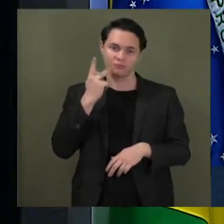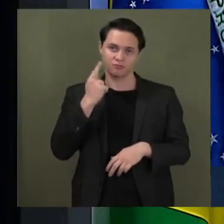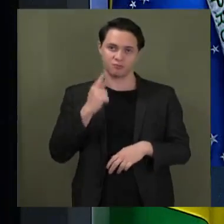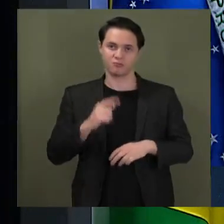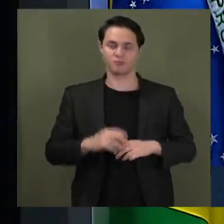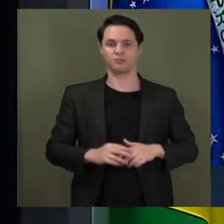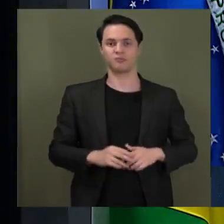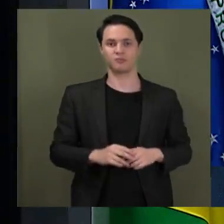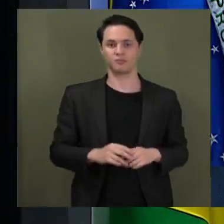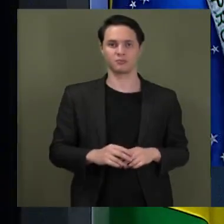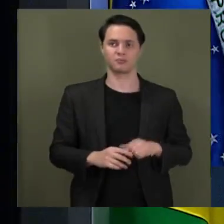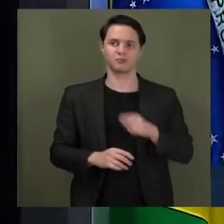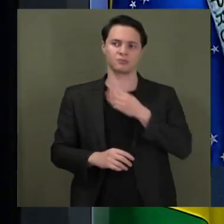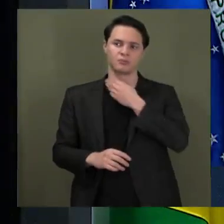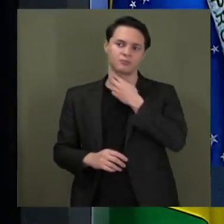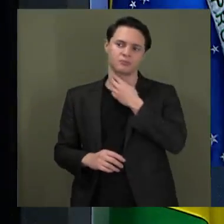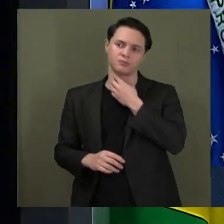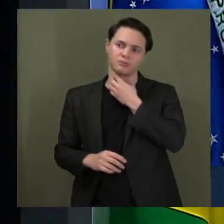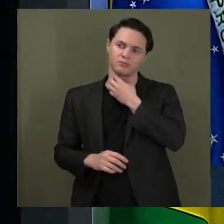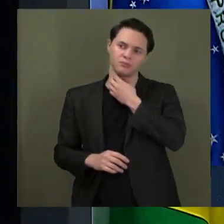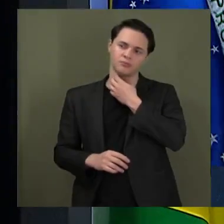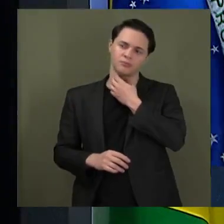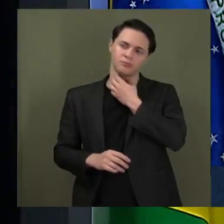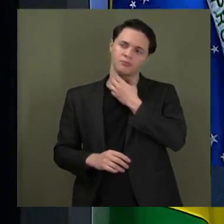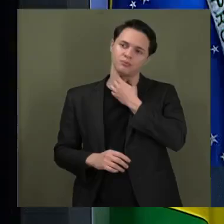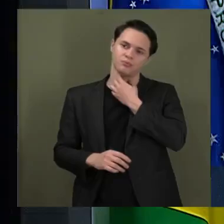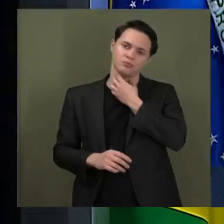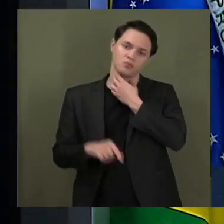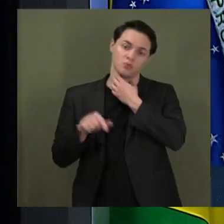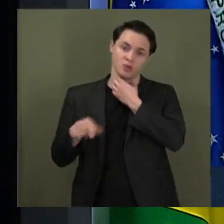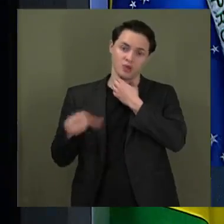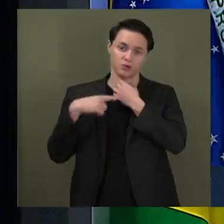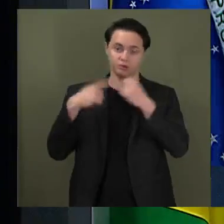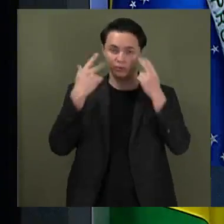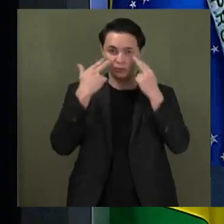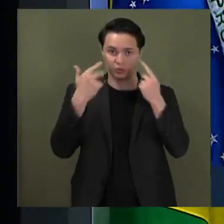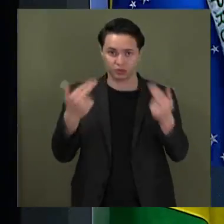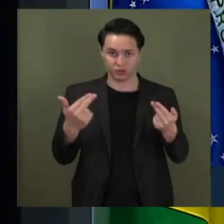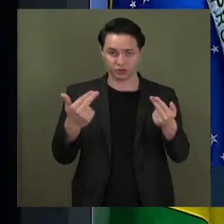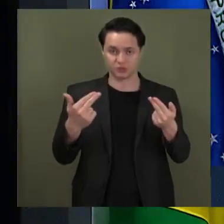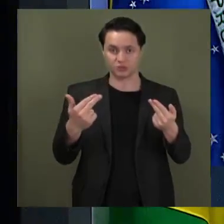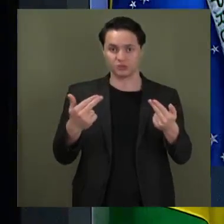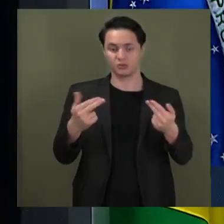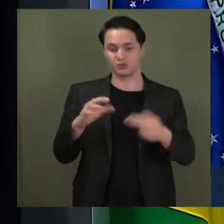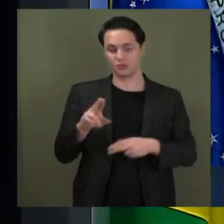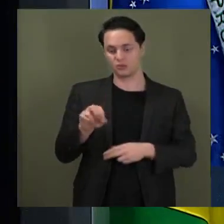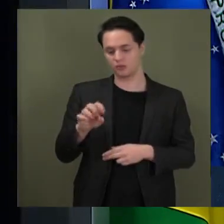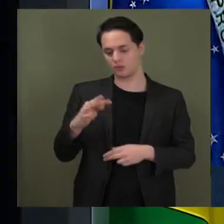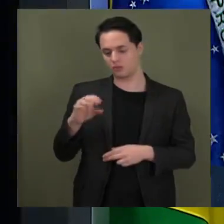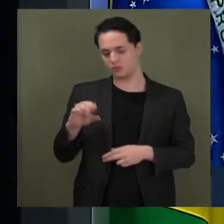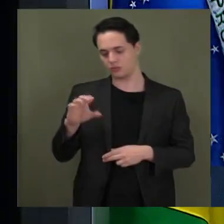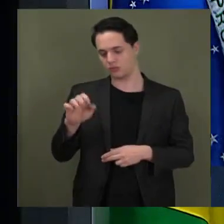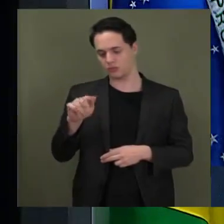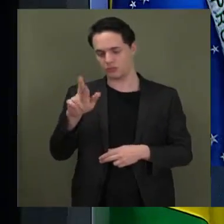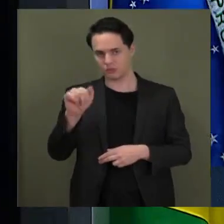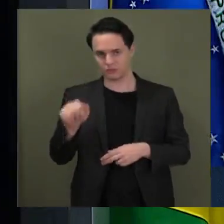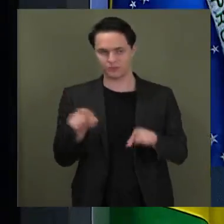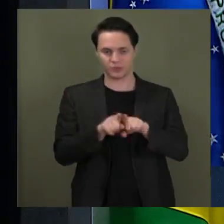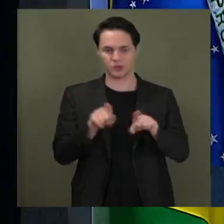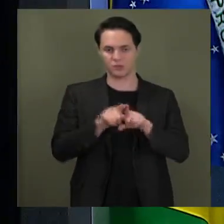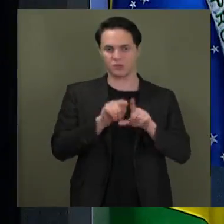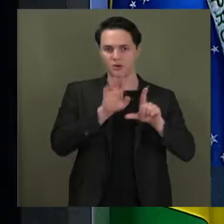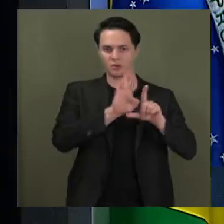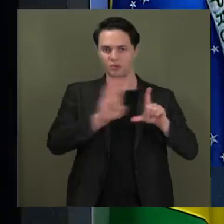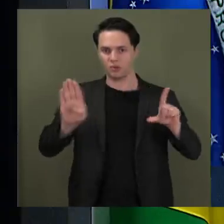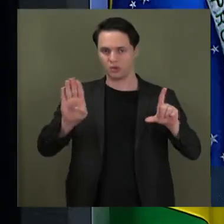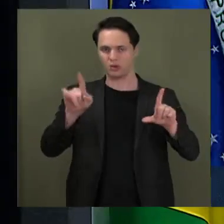conhecido o Ceará. O portal de notícias Custo Ceará e o blog do jornalista